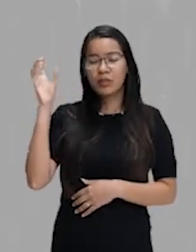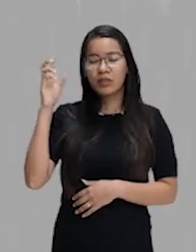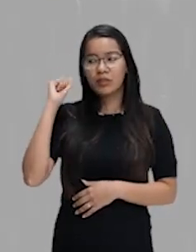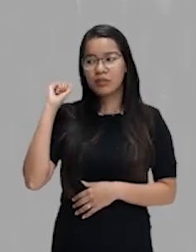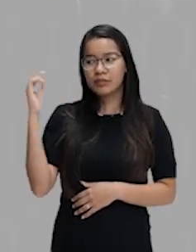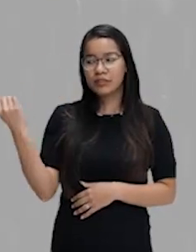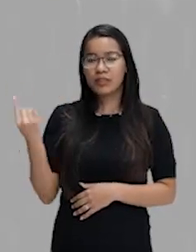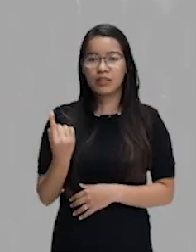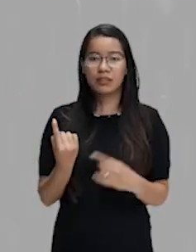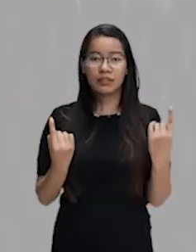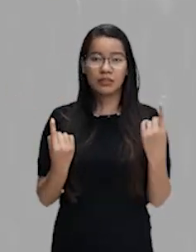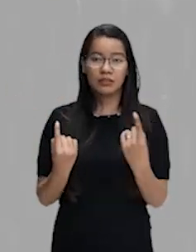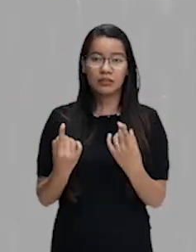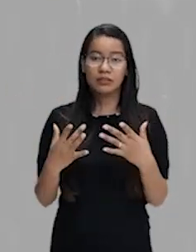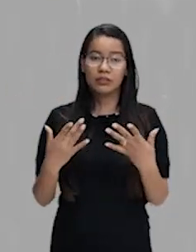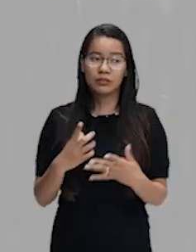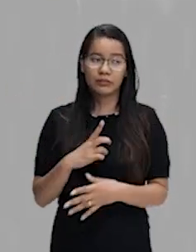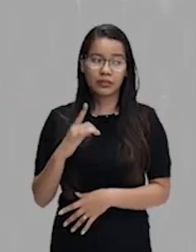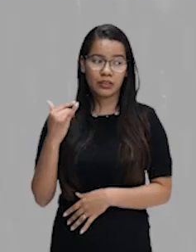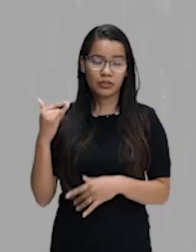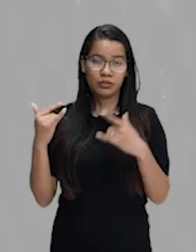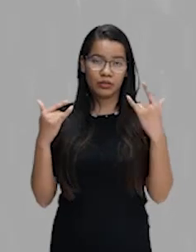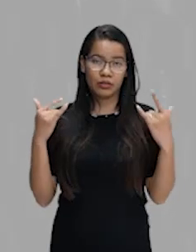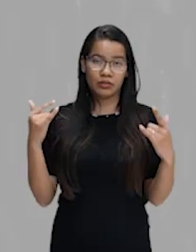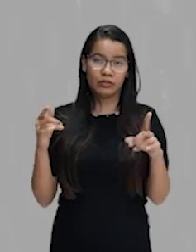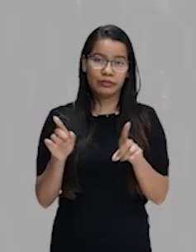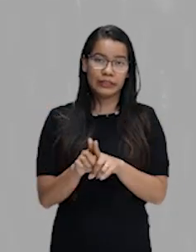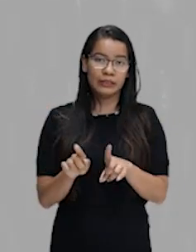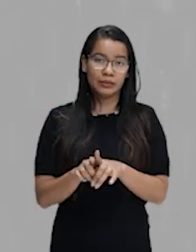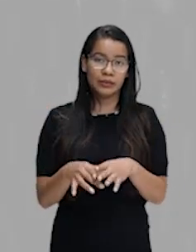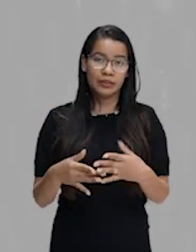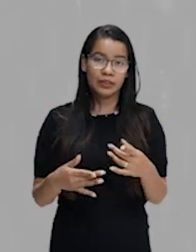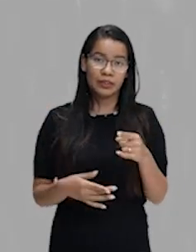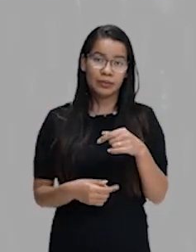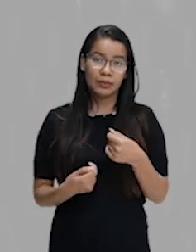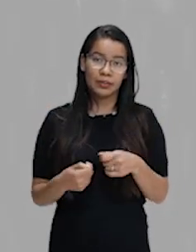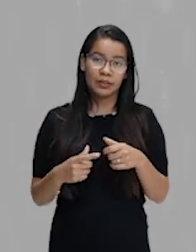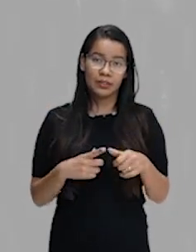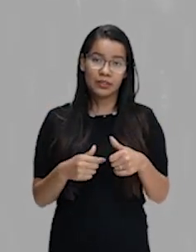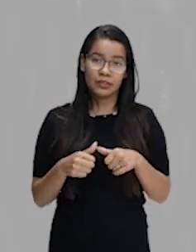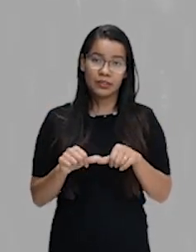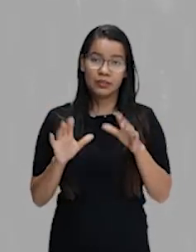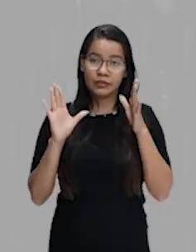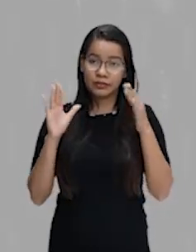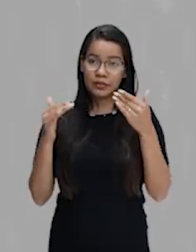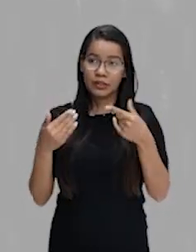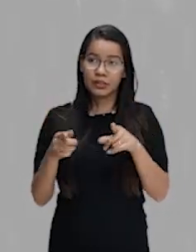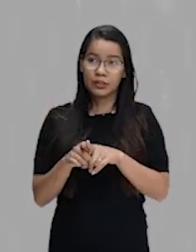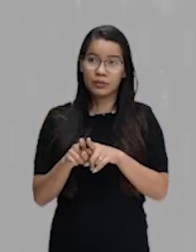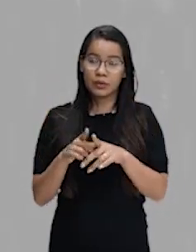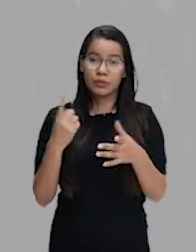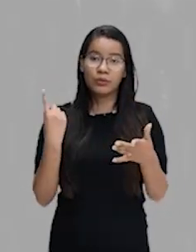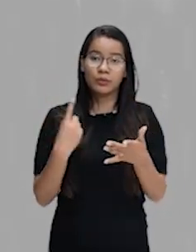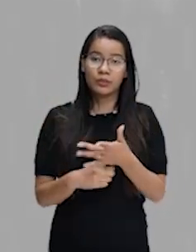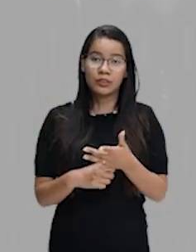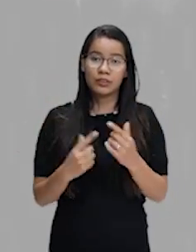né? Então existem essas distrações também. E aí você tem que estar muito focado, muito comprometido, muito dedicado a fazer dar